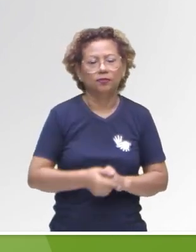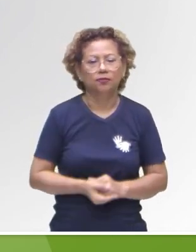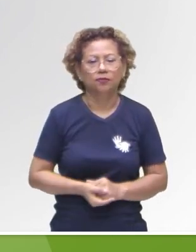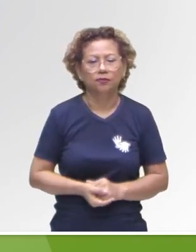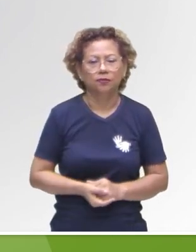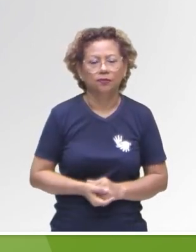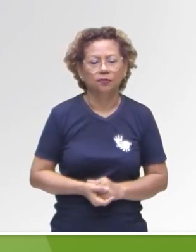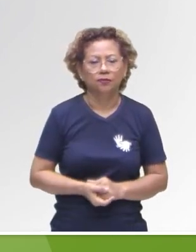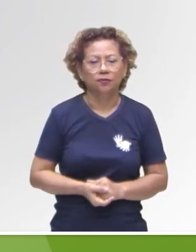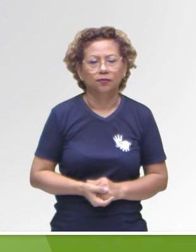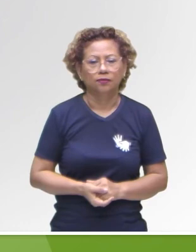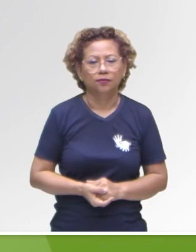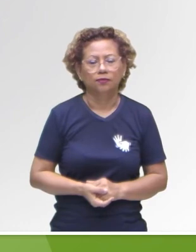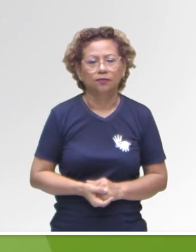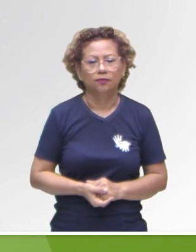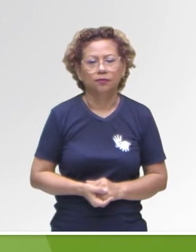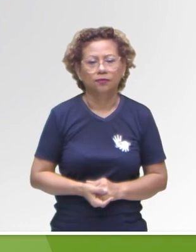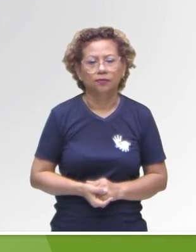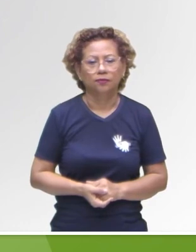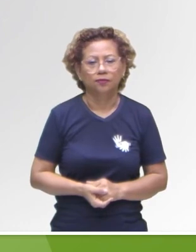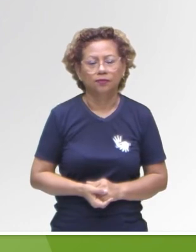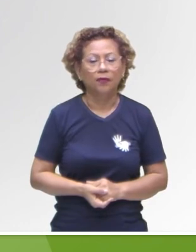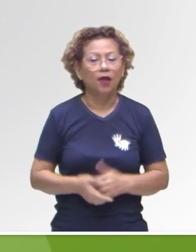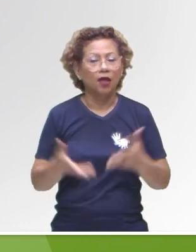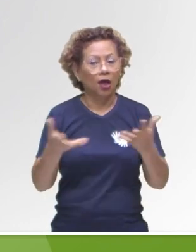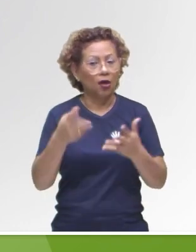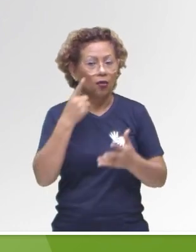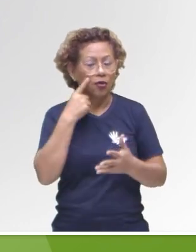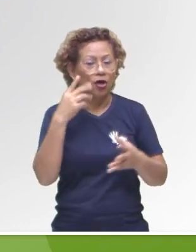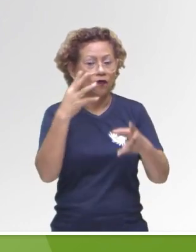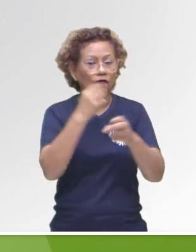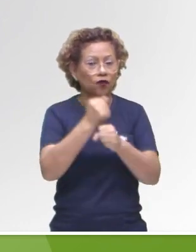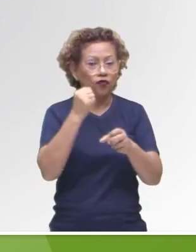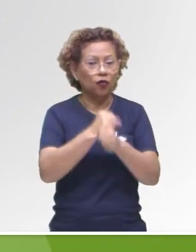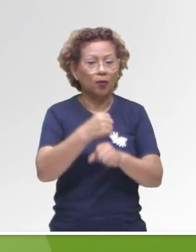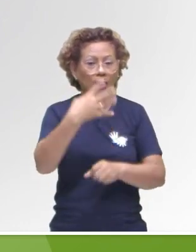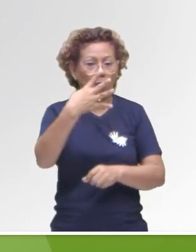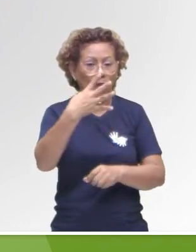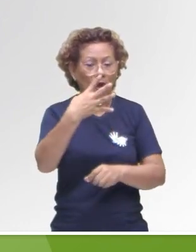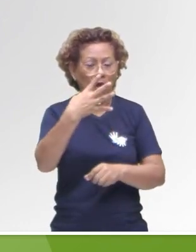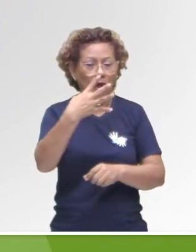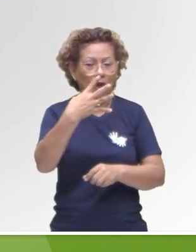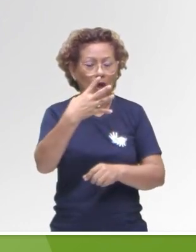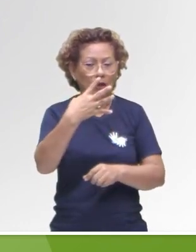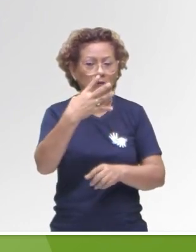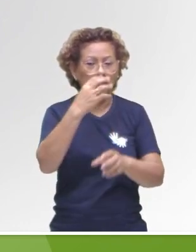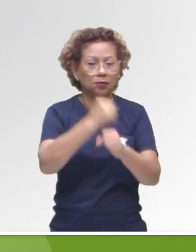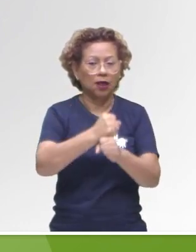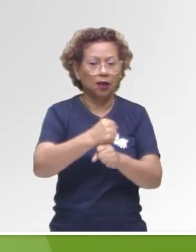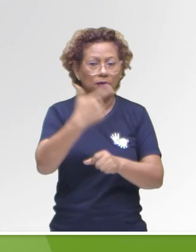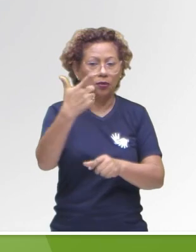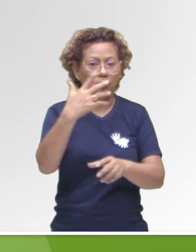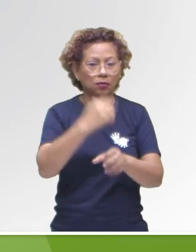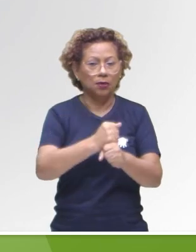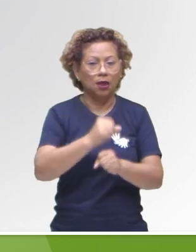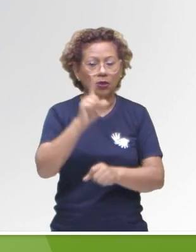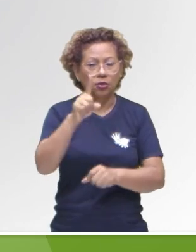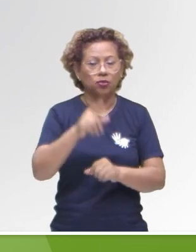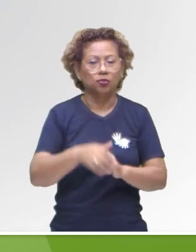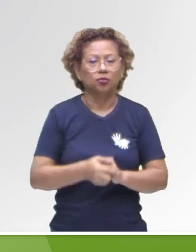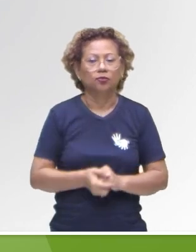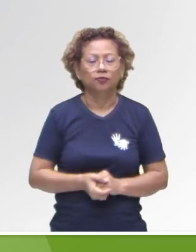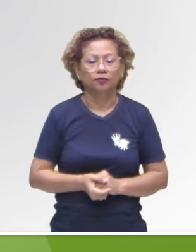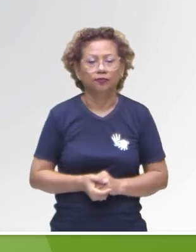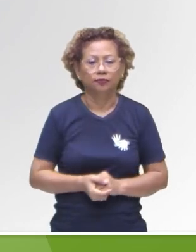aqui mais 1. E agora eu somo tudo que está no numerador. Então, vai ficar assim, ó, 1 sobre